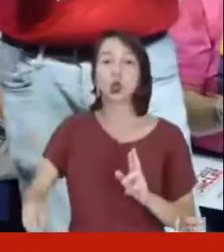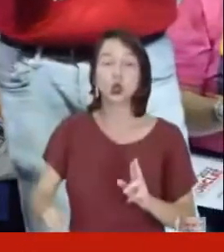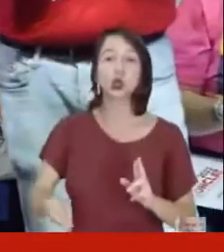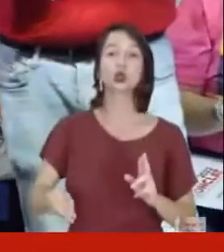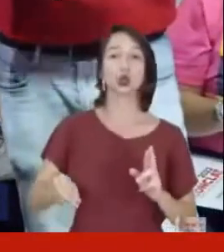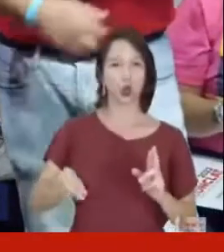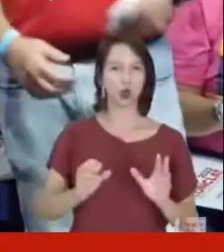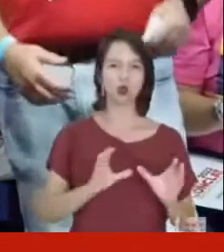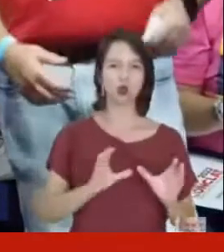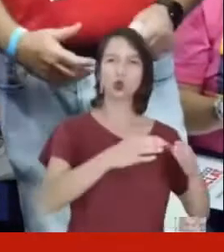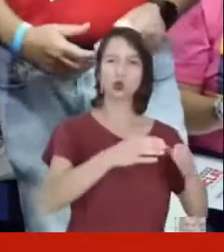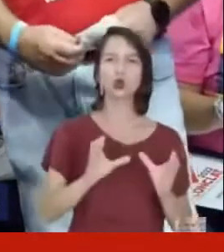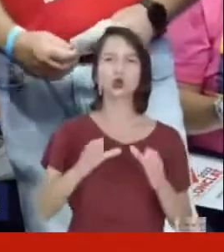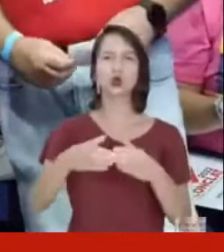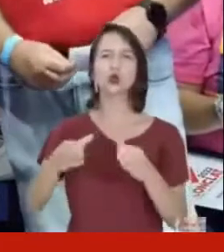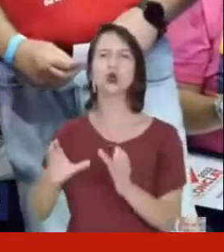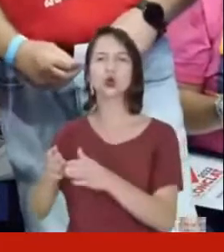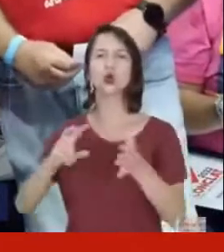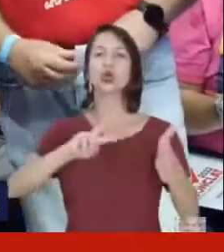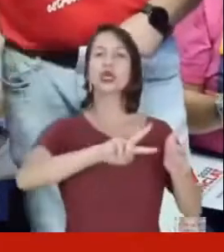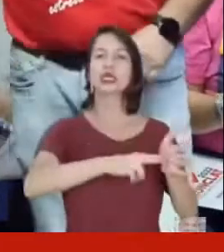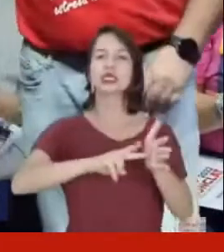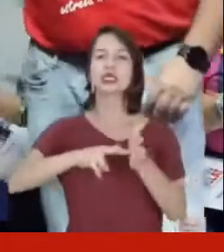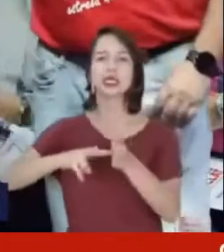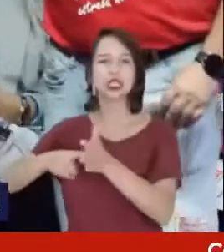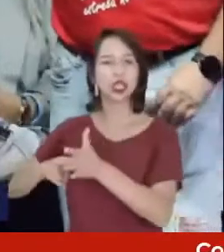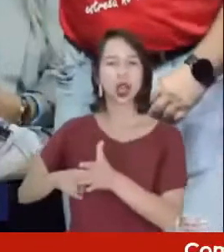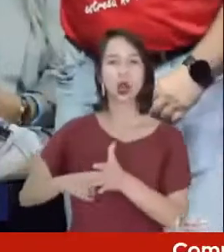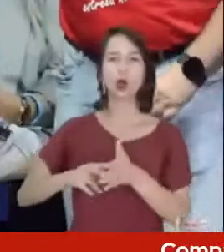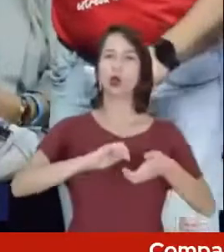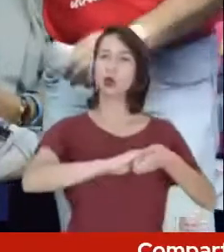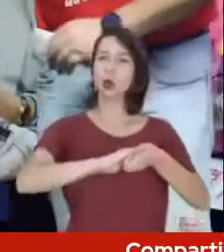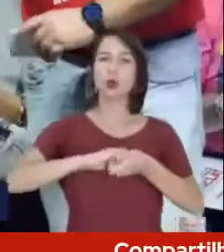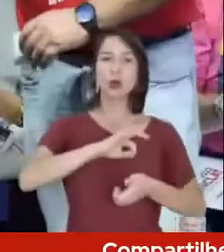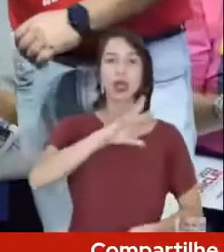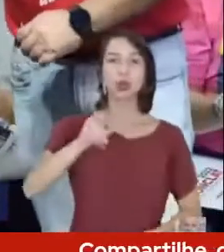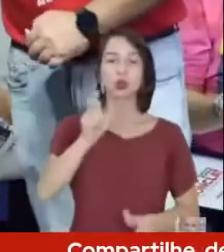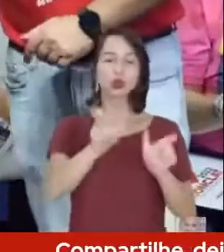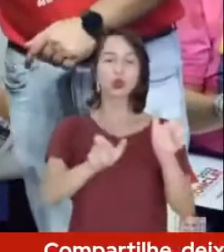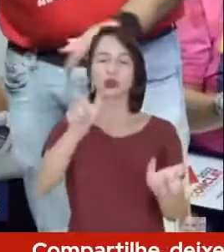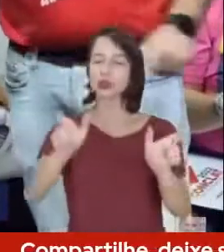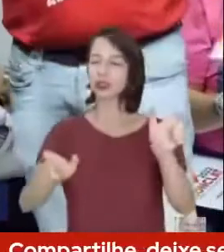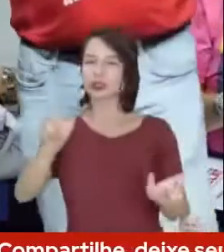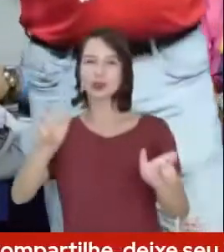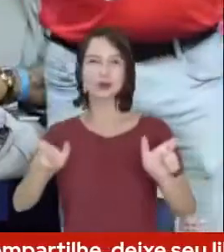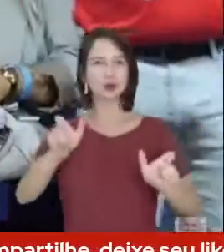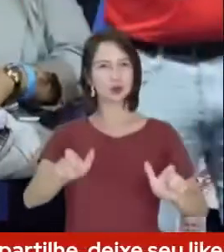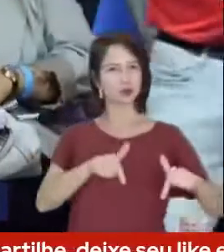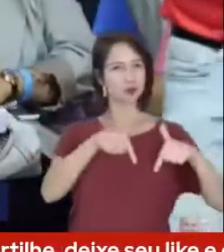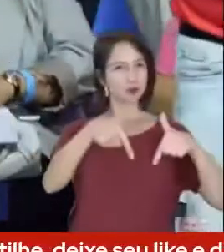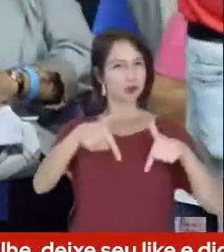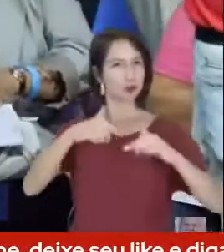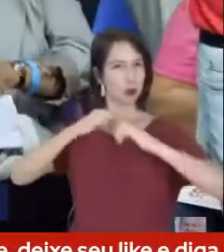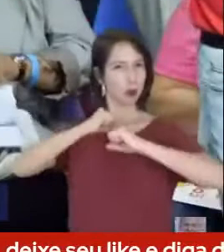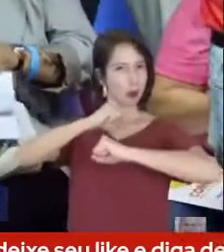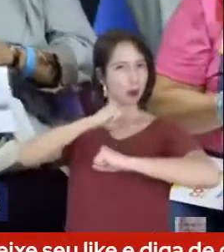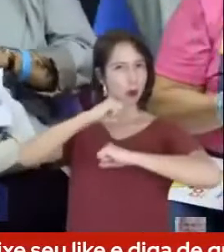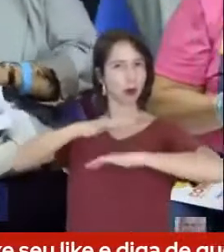aqui presentes, mulheres na pessoa de Gleis, e os homens de Geraldo Alckmin, governador, e do Lula,